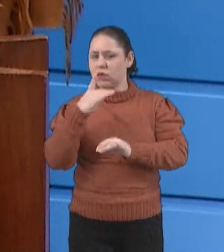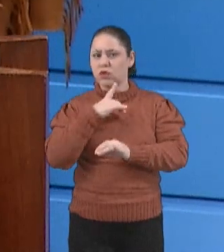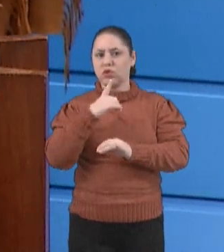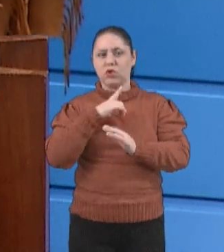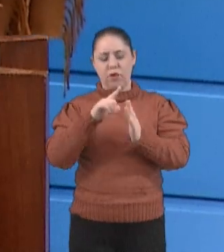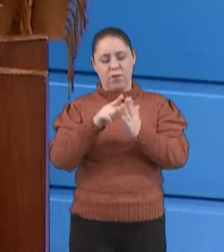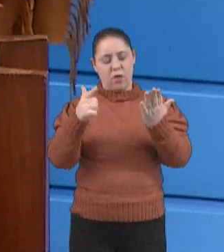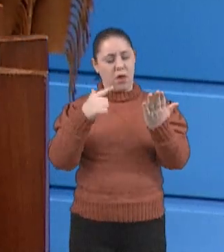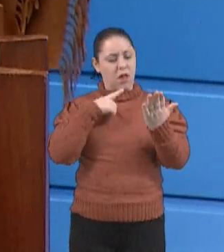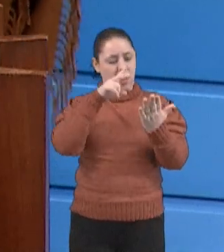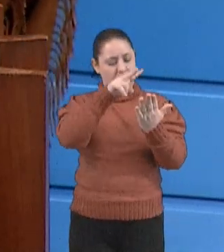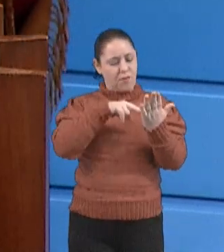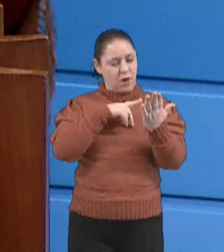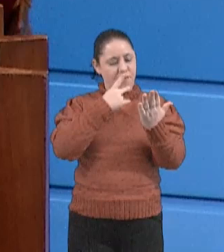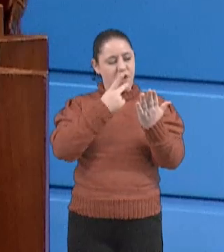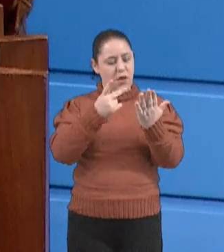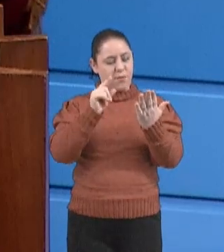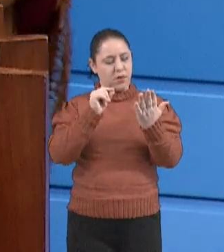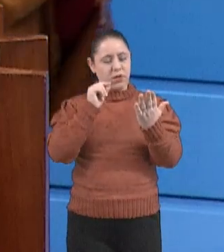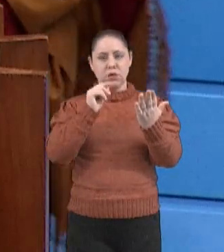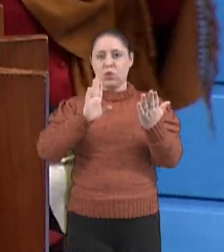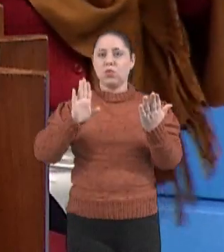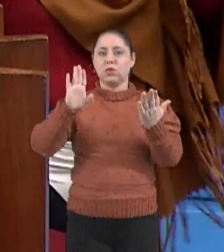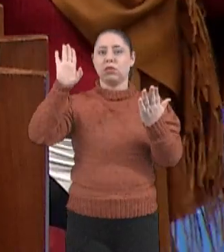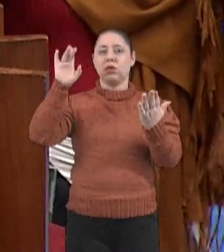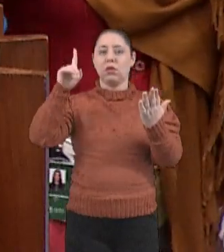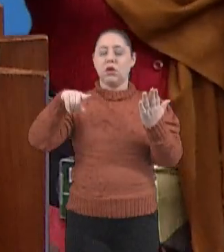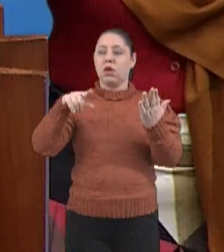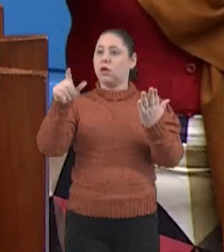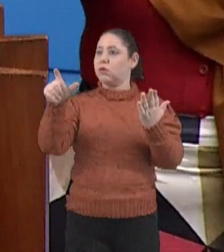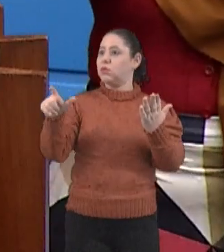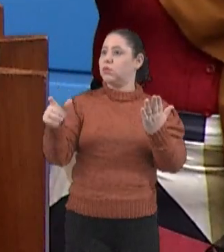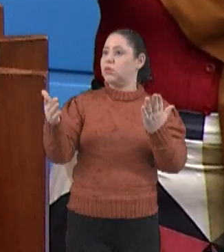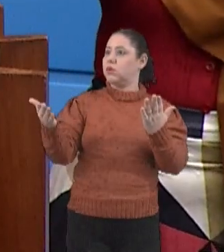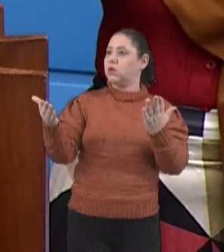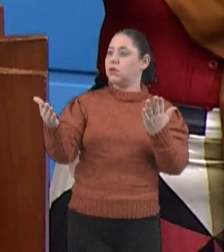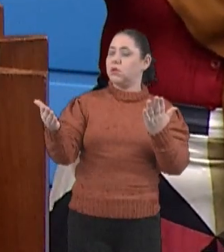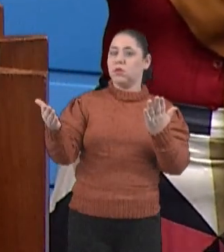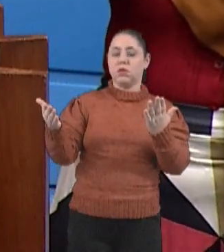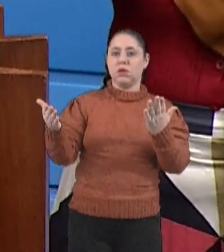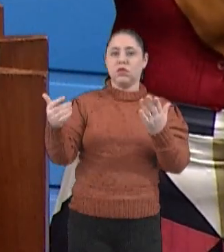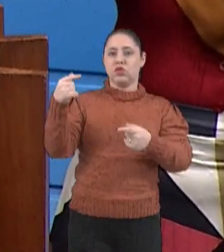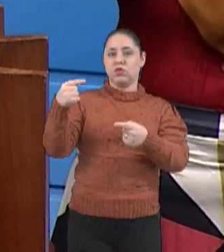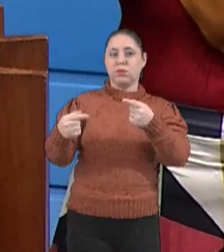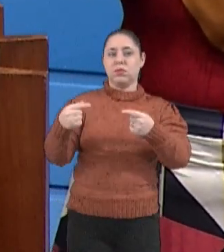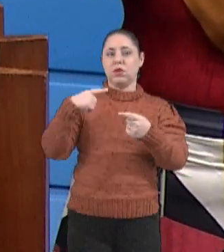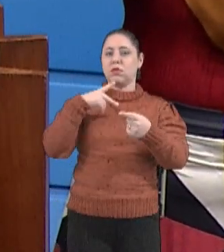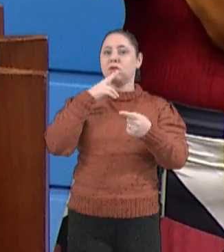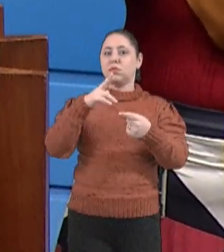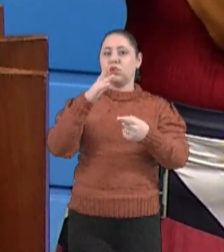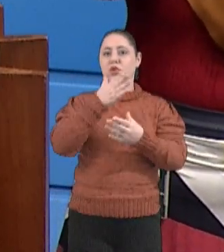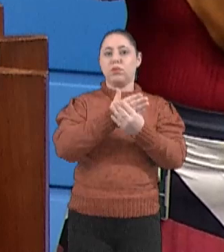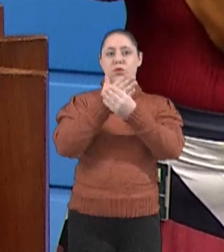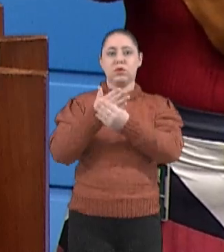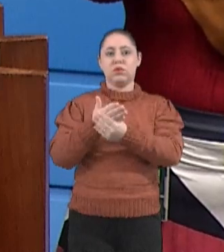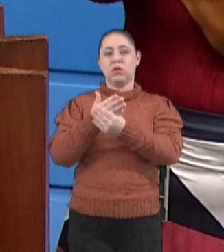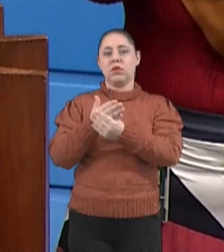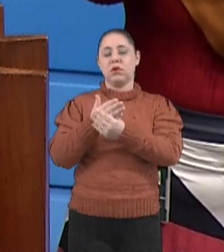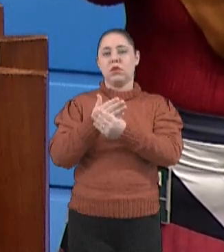jornal, a matéria falava que o candidato, então, que estava disputando as eleições, ele respondia um processo